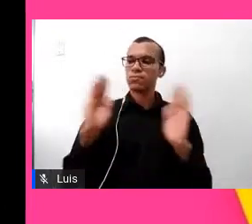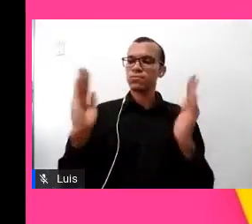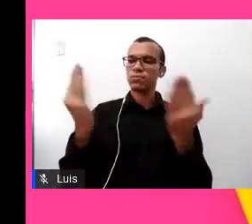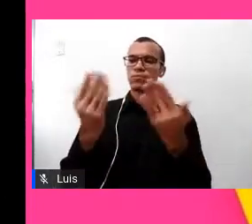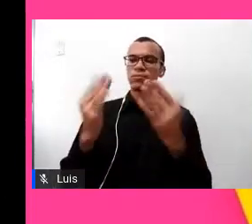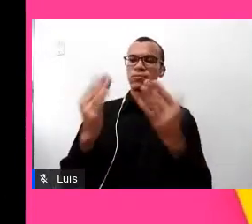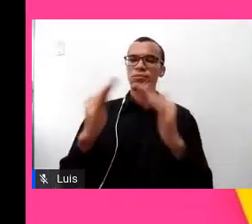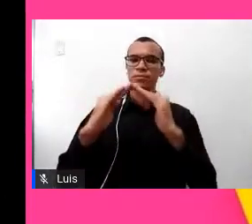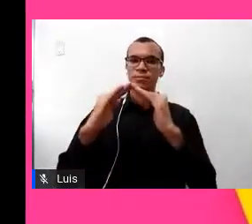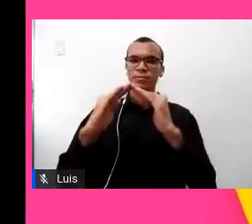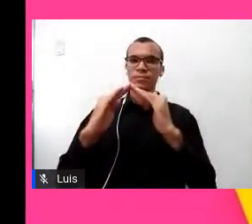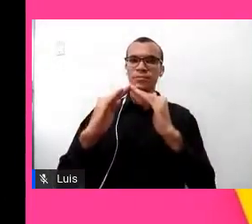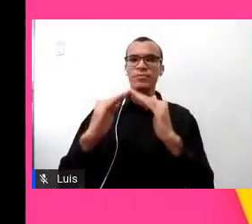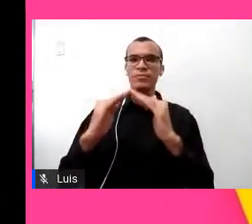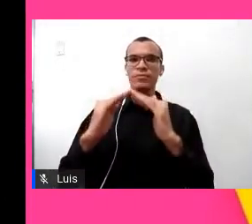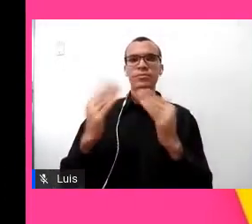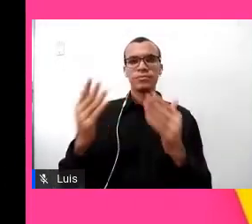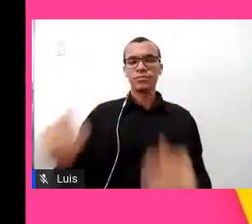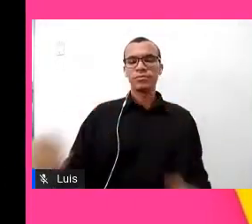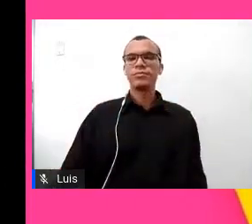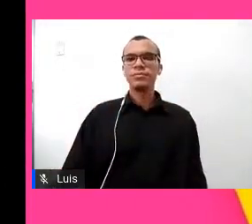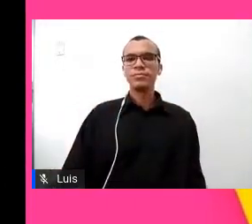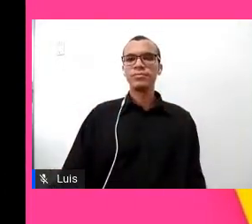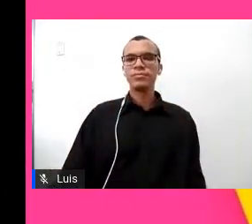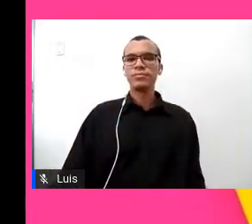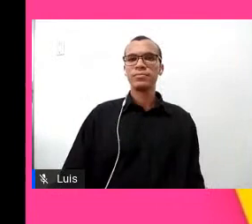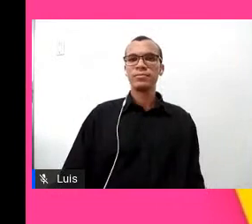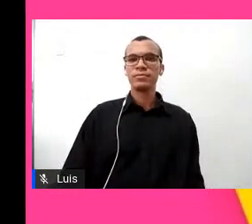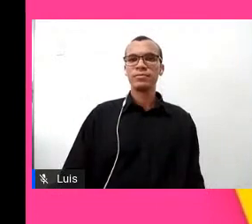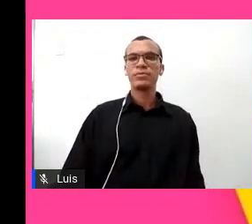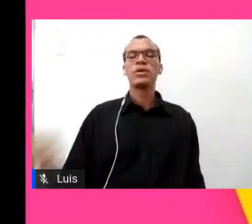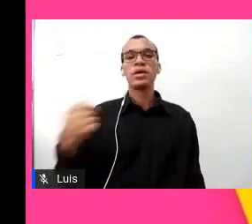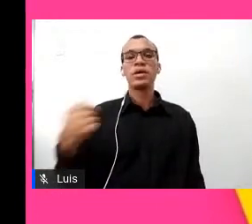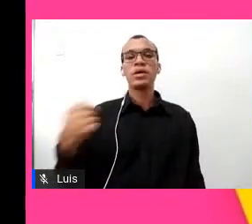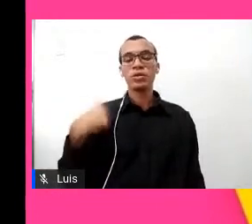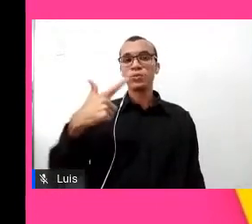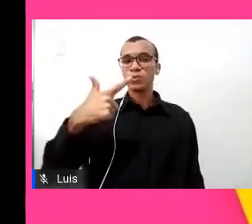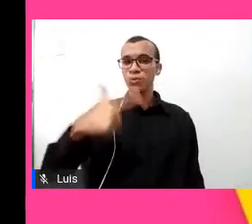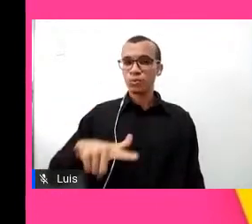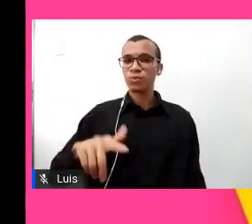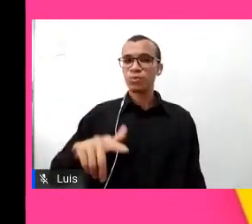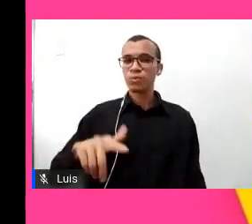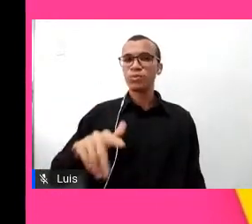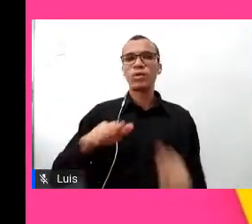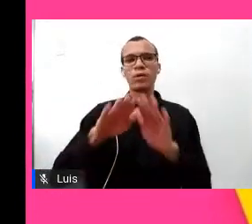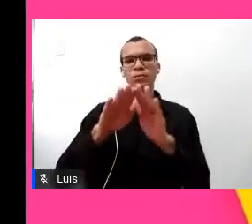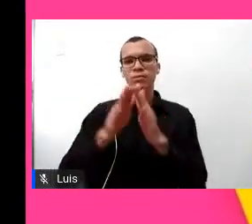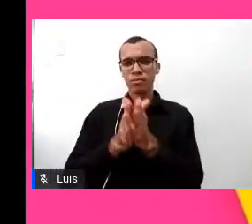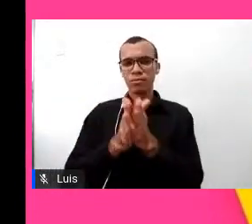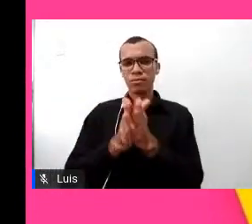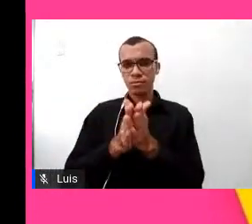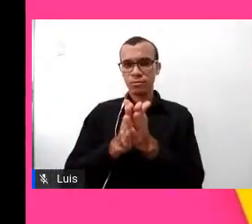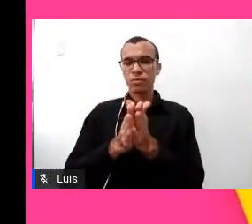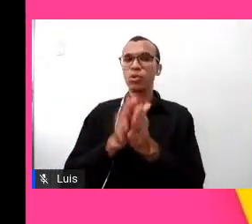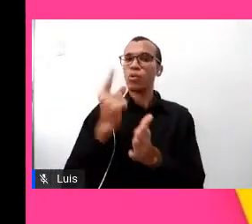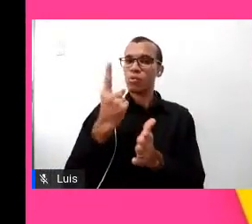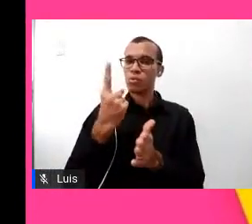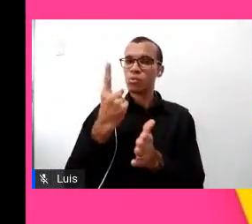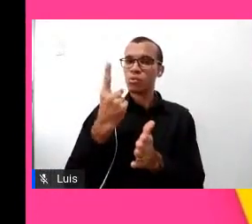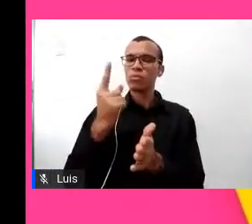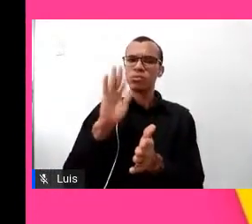né? Então, ó, eu dobro de novo aqui, uma vez só já é o suficiente, inclusive aqui, ó, onde tem